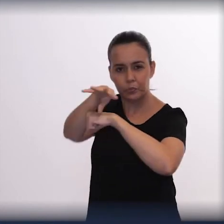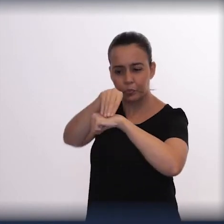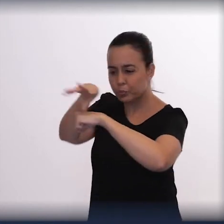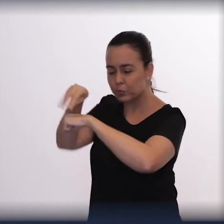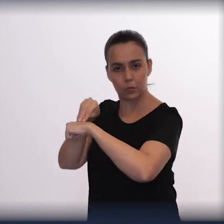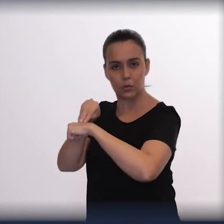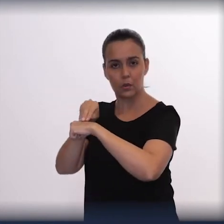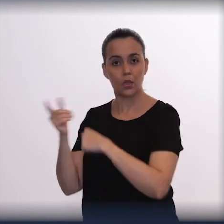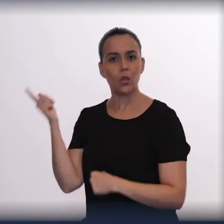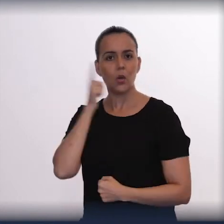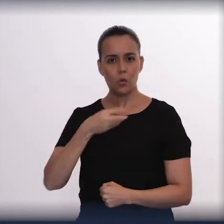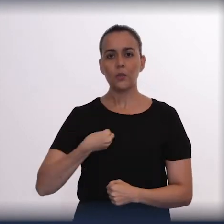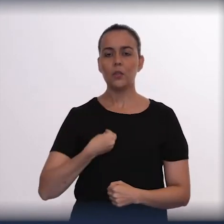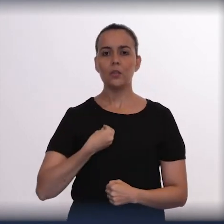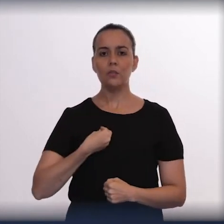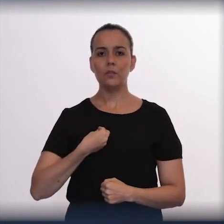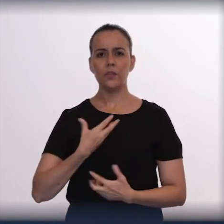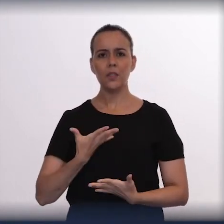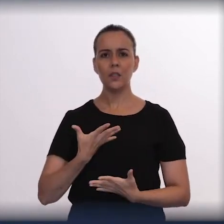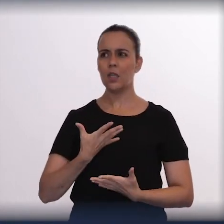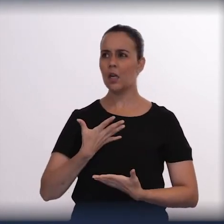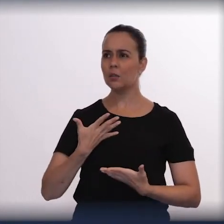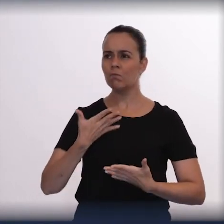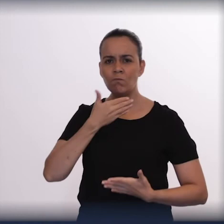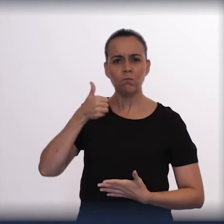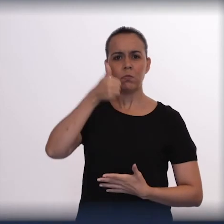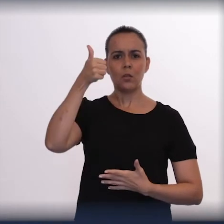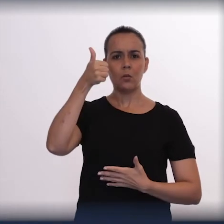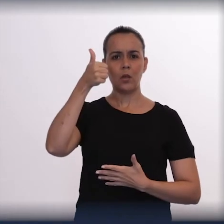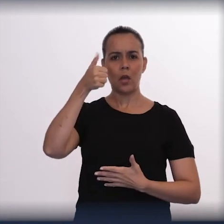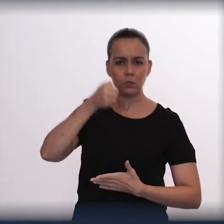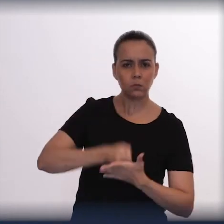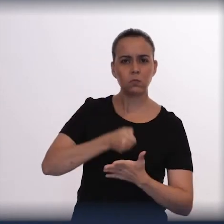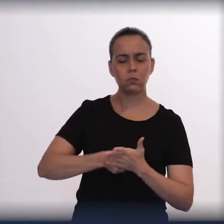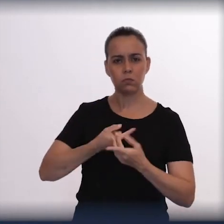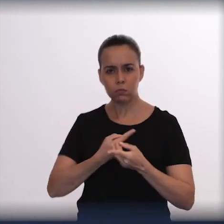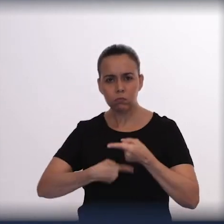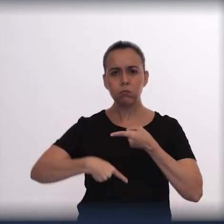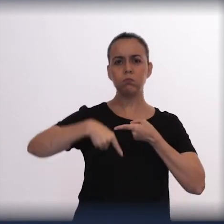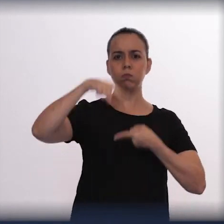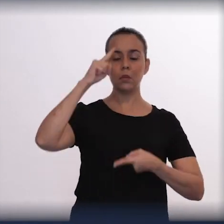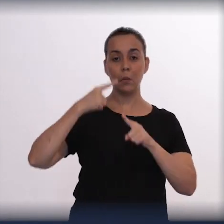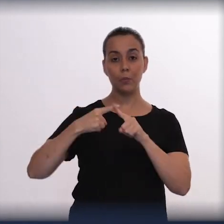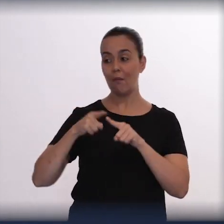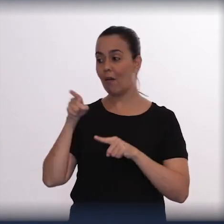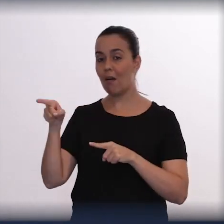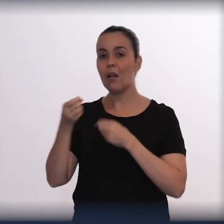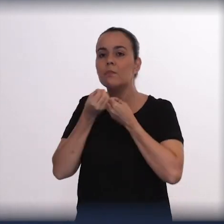a partir do que ela generosamente divide conosco